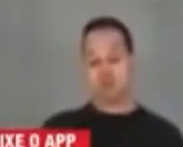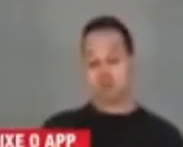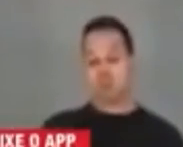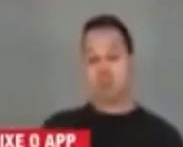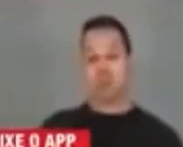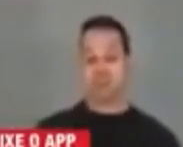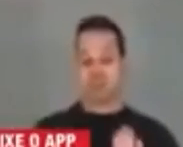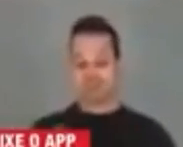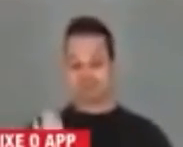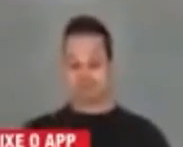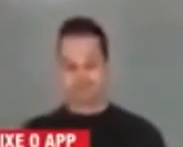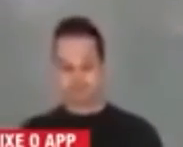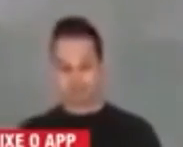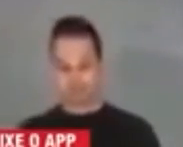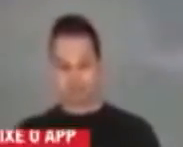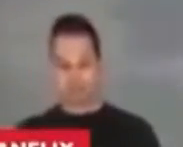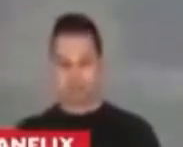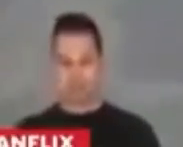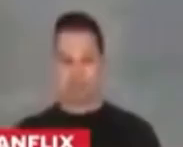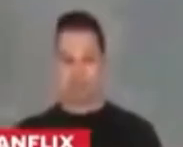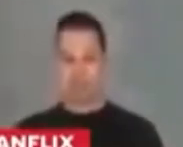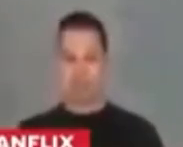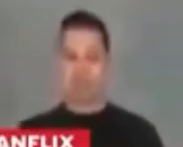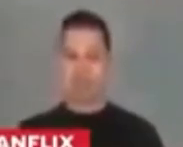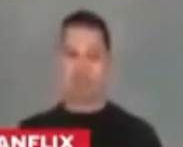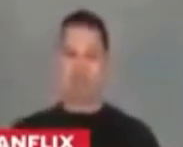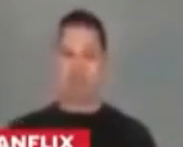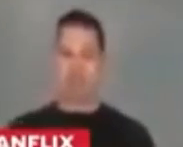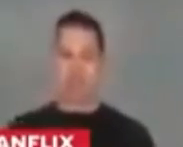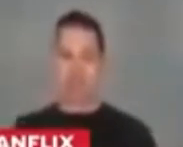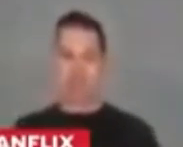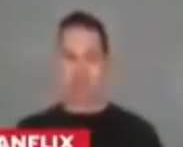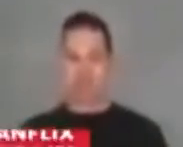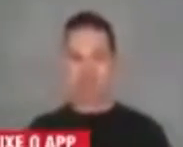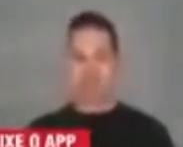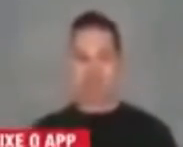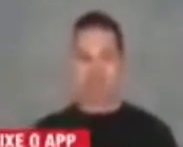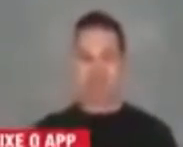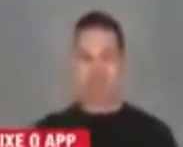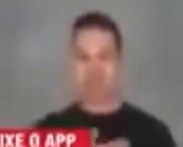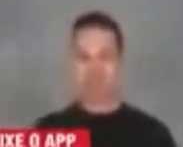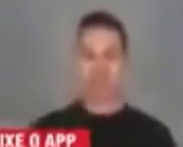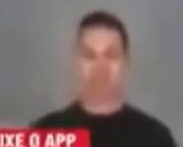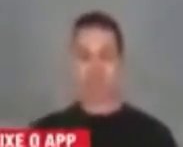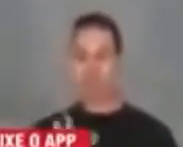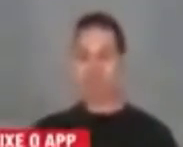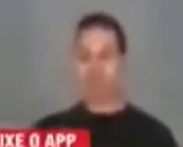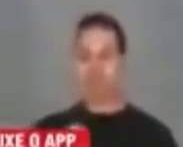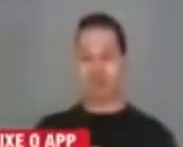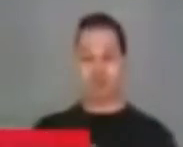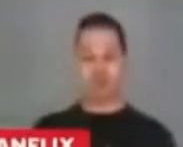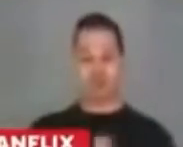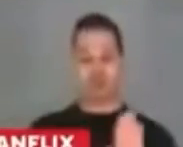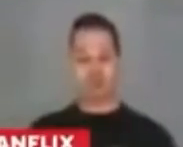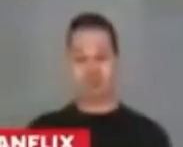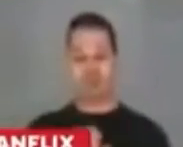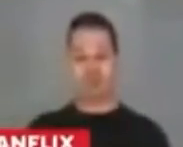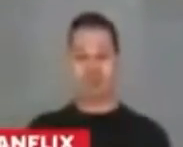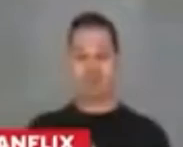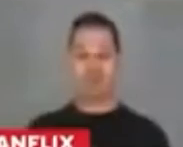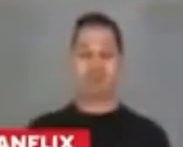para contratação da empresa no governo federal, foi o que contratou sem licitação à